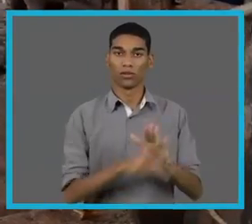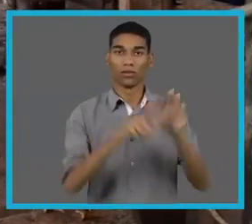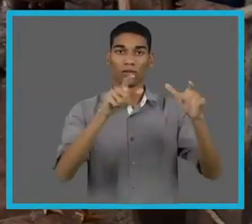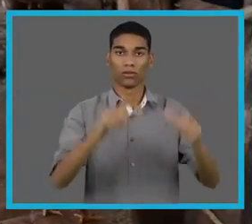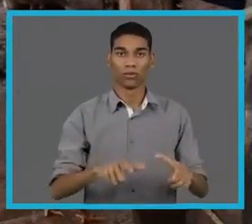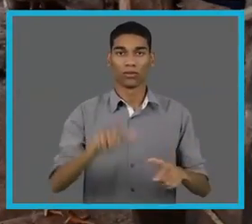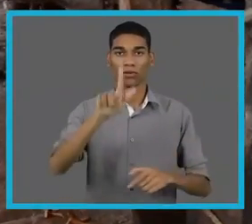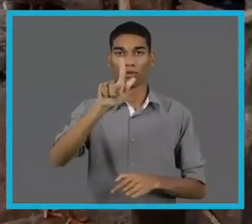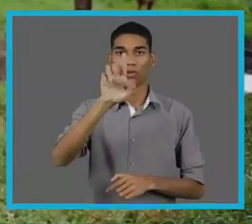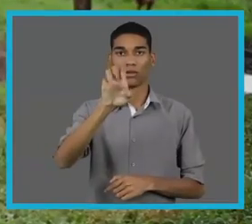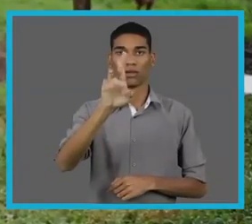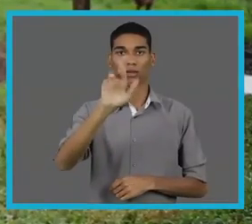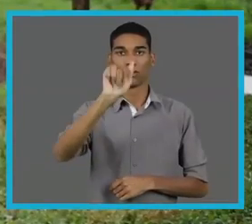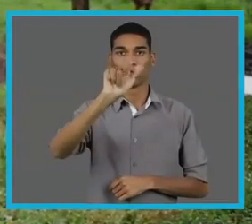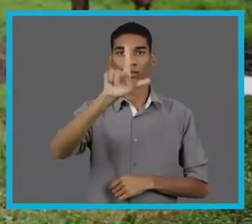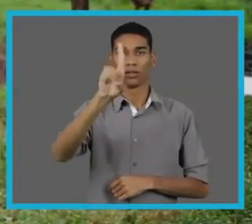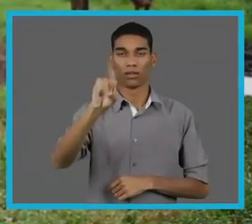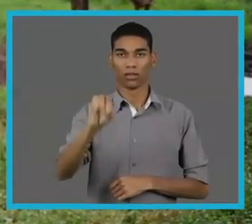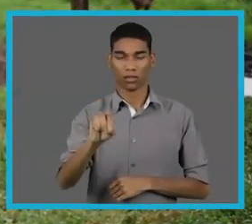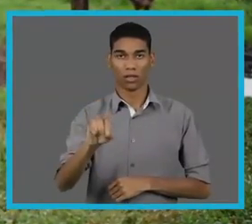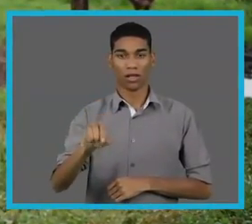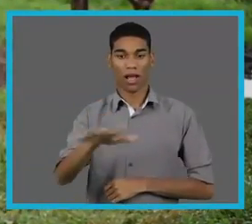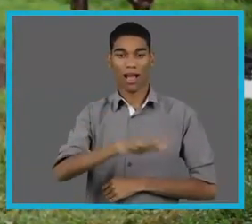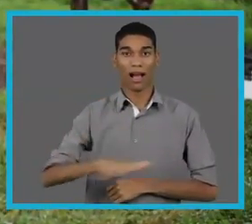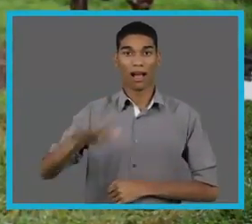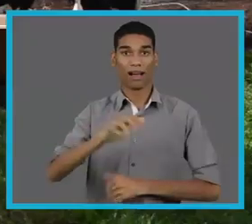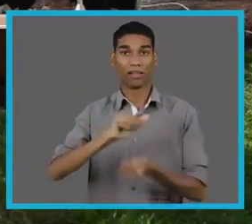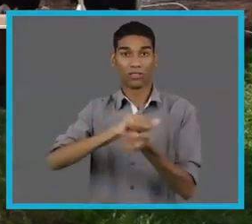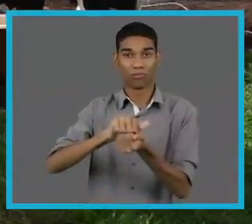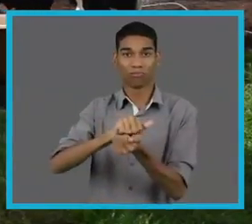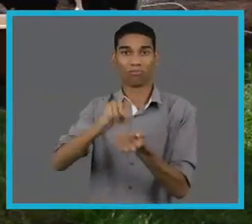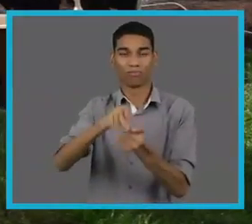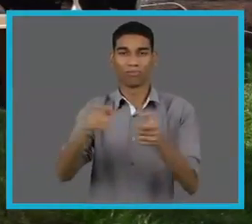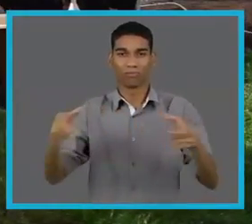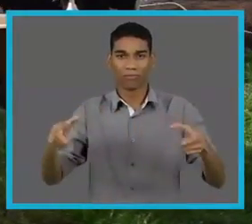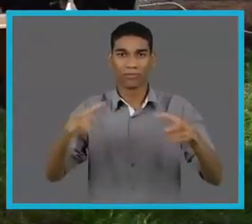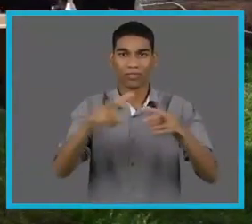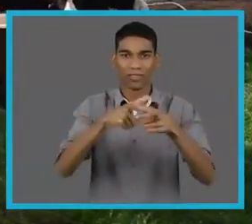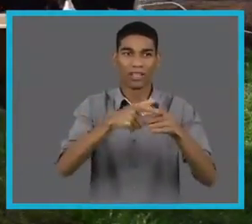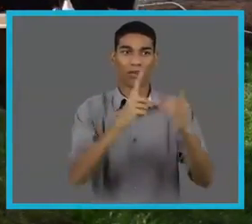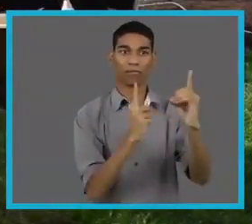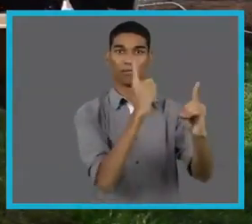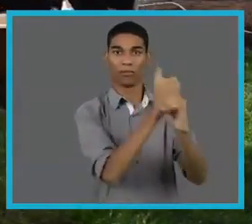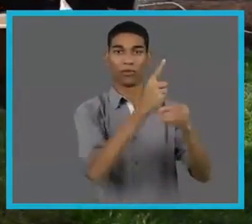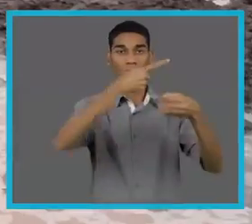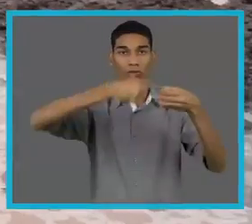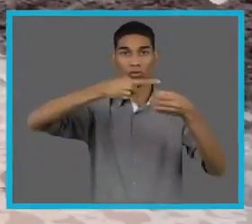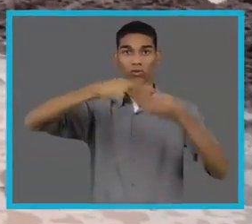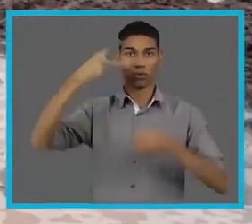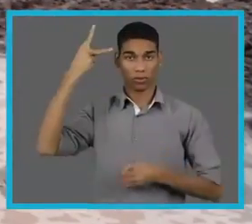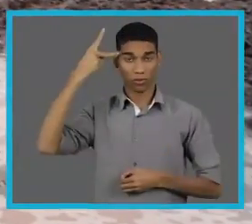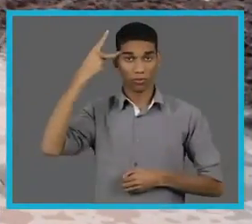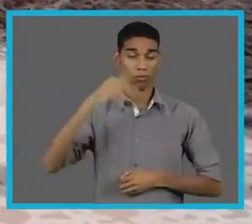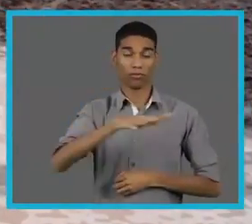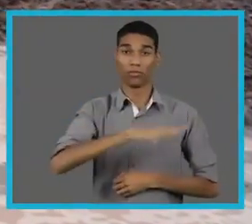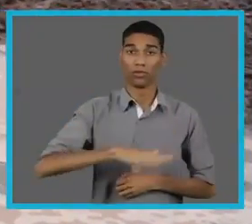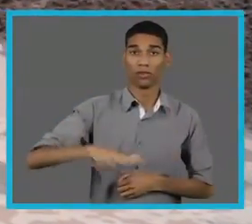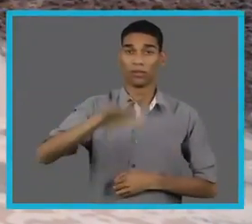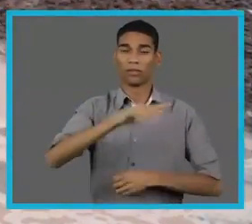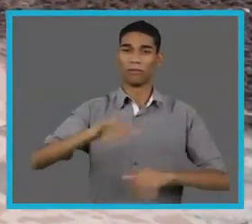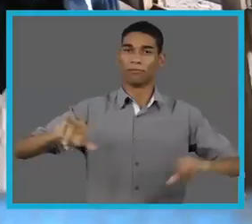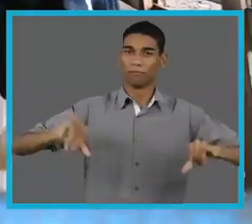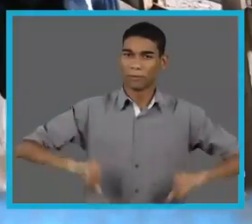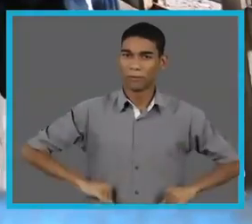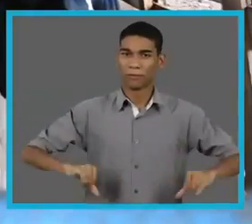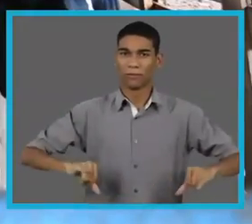Na propriedade do seu Geraldo, a área de pasto é pequena. Além disso, fica localizada no interior de São Paulo,